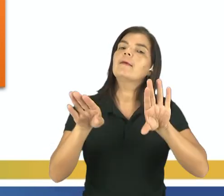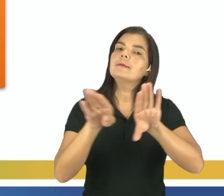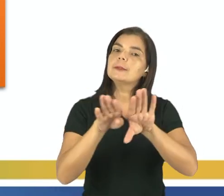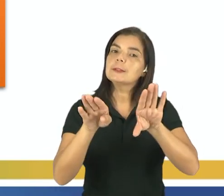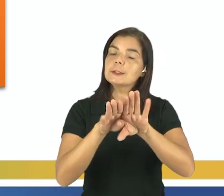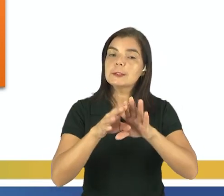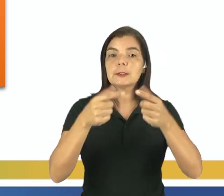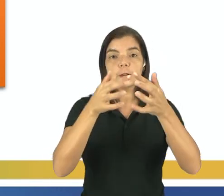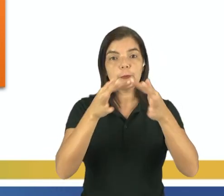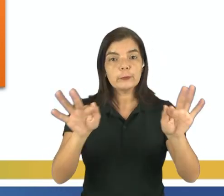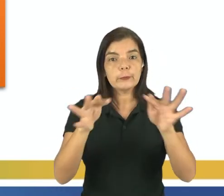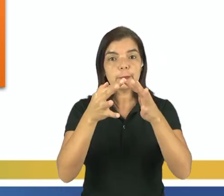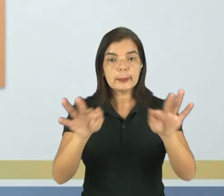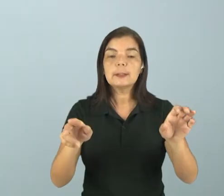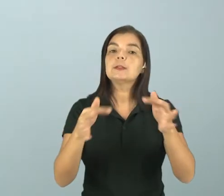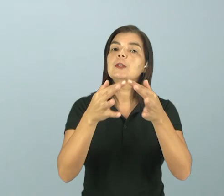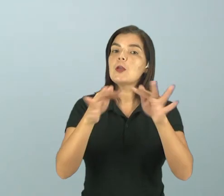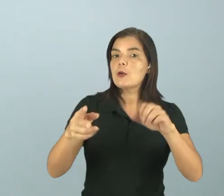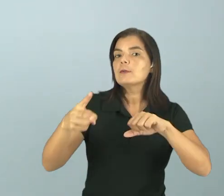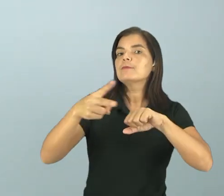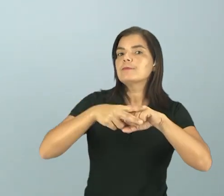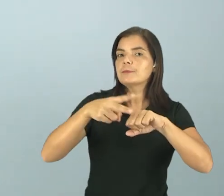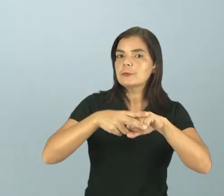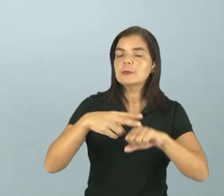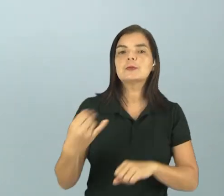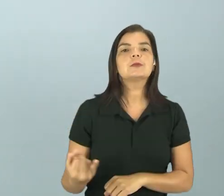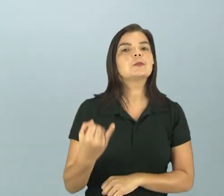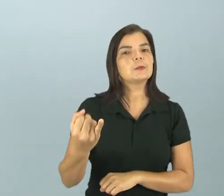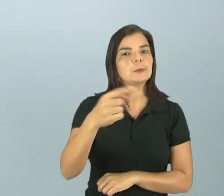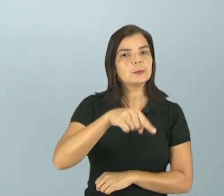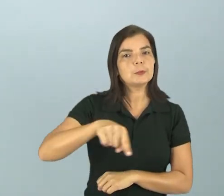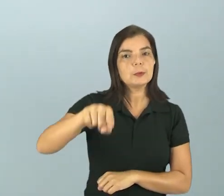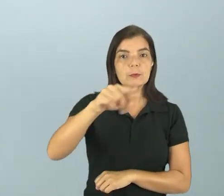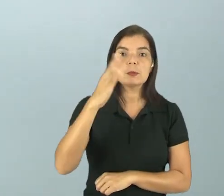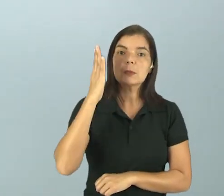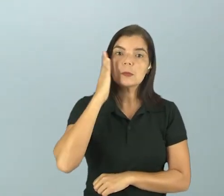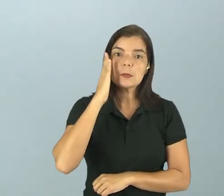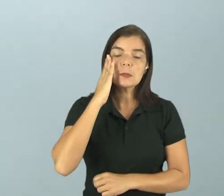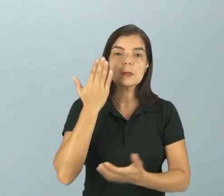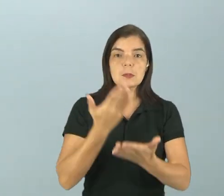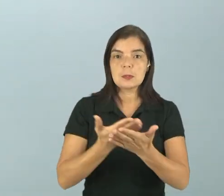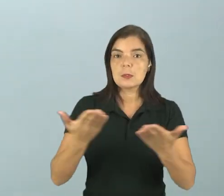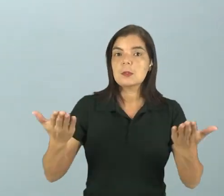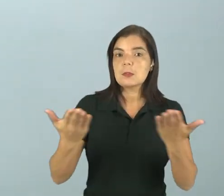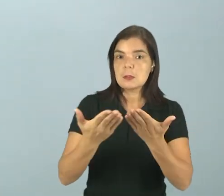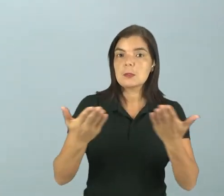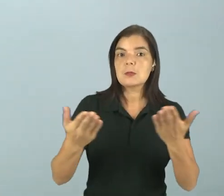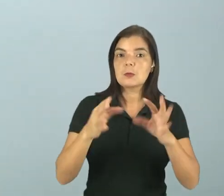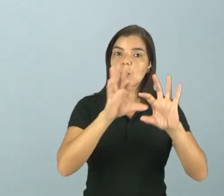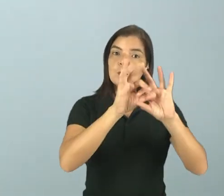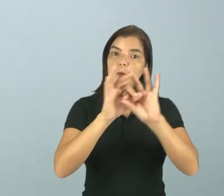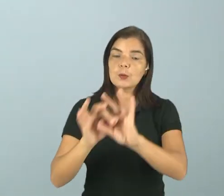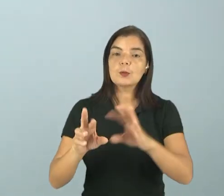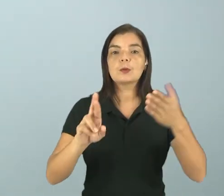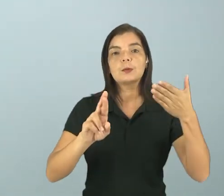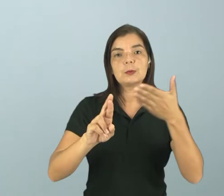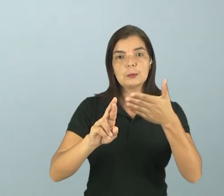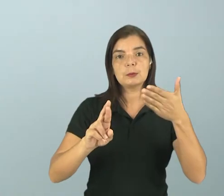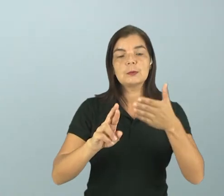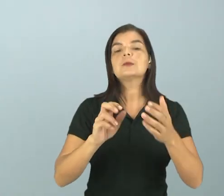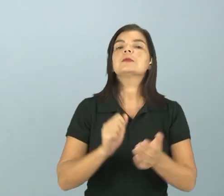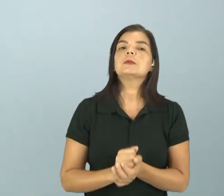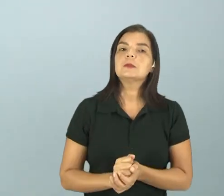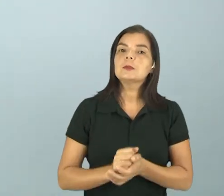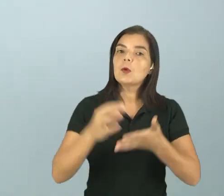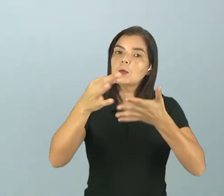palavras, orações e períodos. Isso é muito importante que vocês compreendam da aula de hoje sobre a coesão referencial, tá?